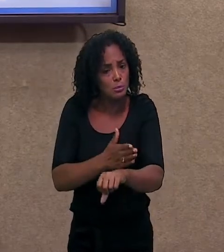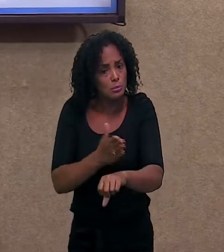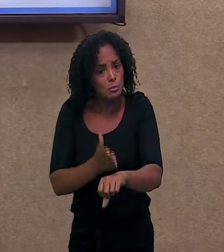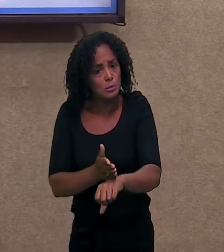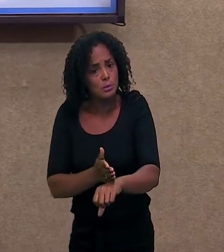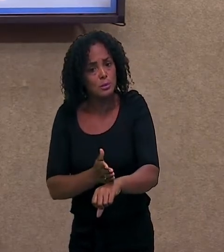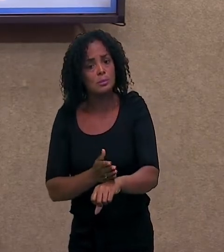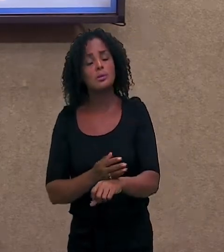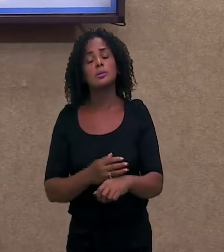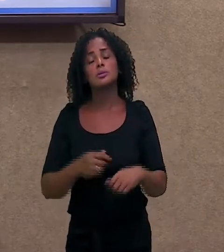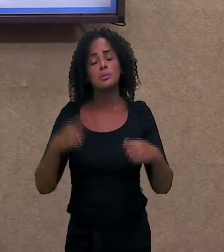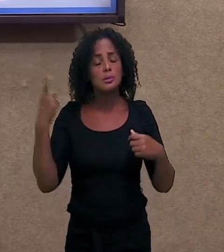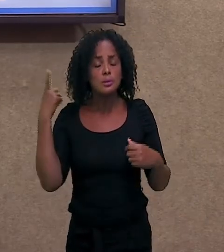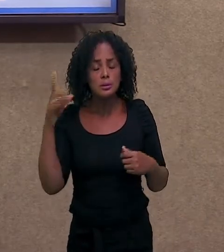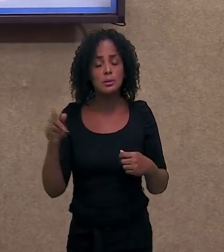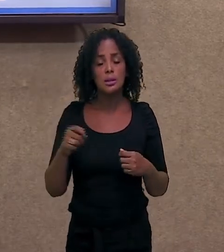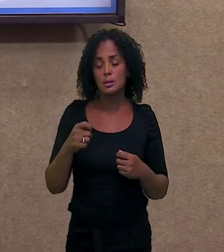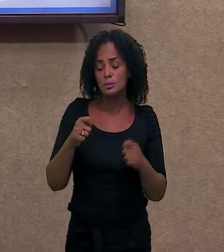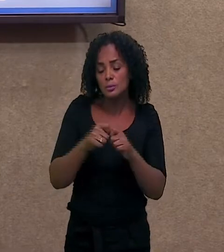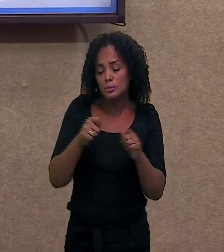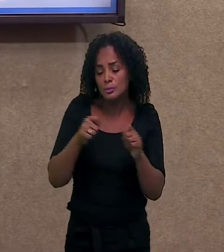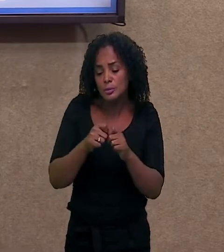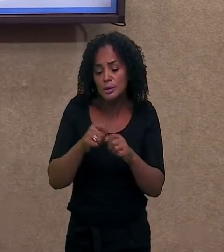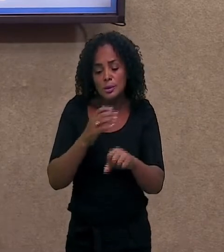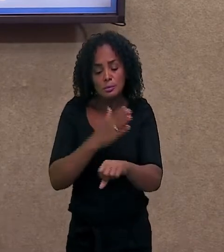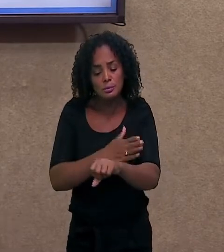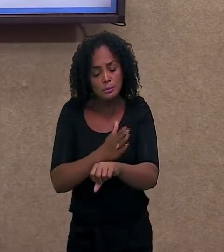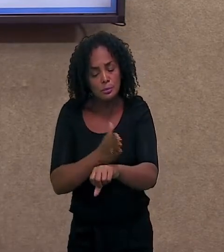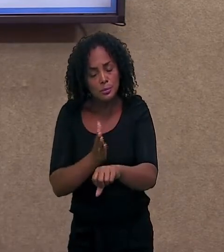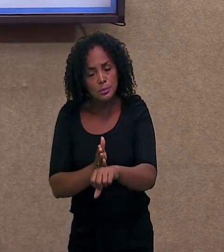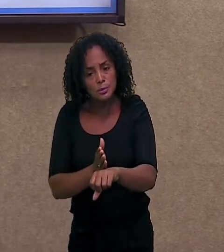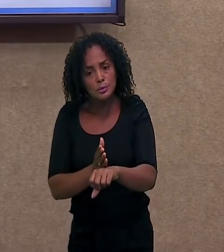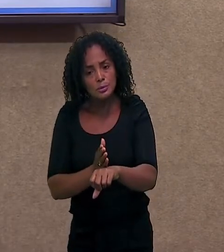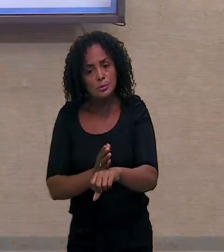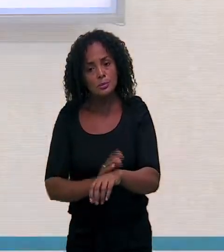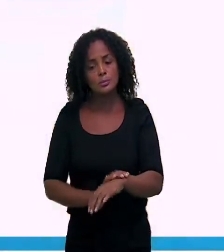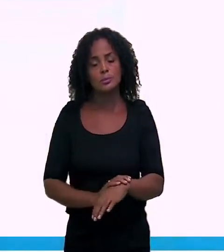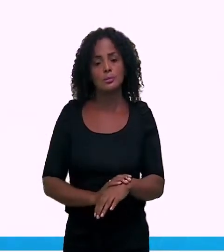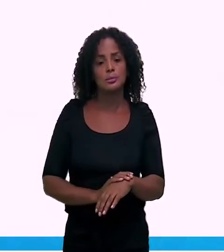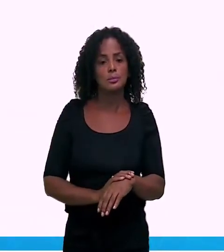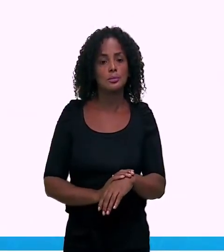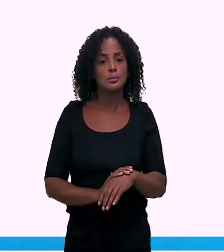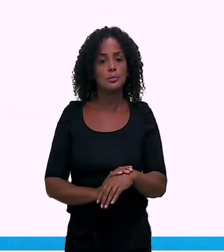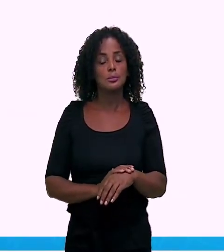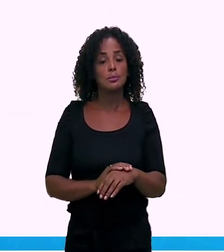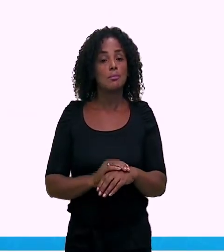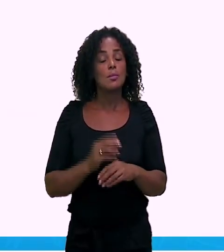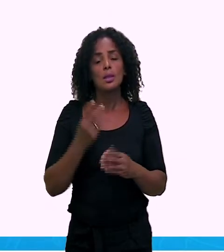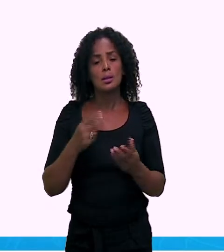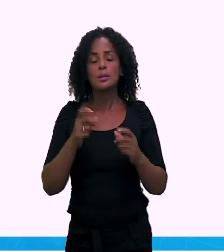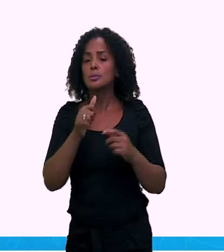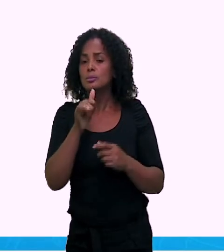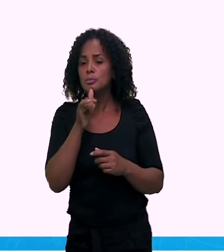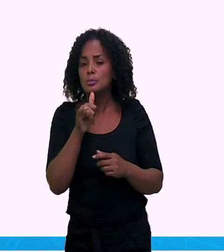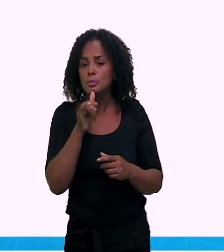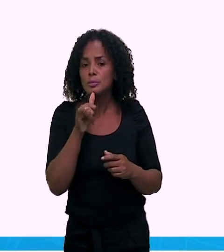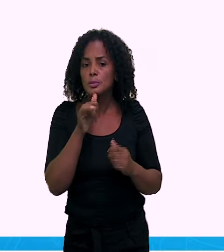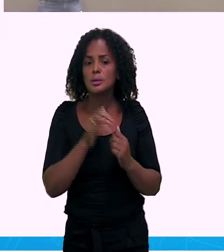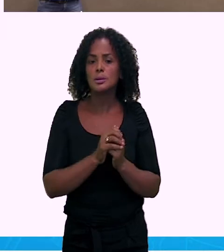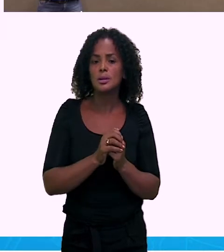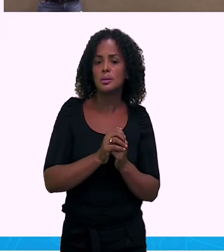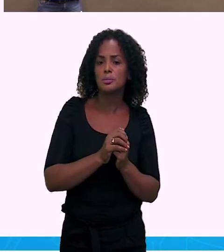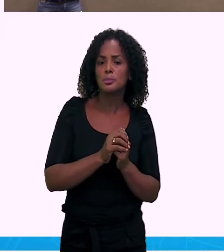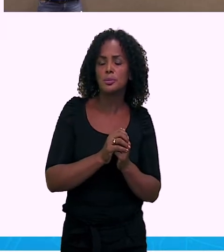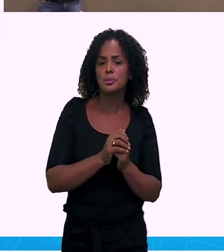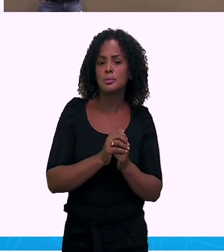fazer marcações por um fator histórico. E eu trouxe aí, olha, um exemplozinho, a gente acha muito,